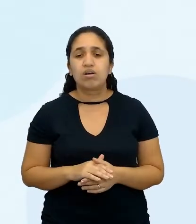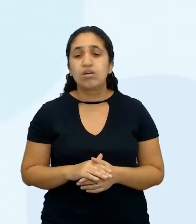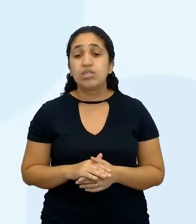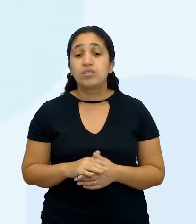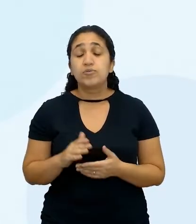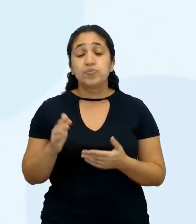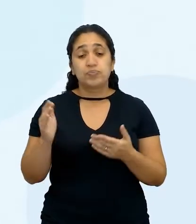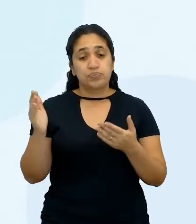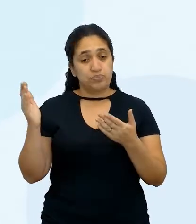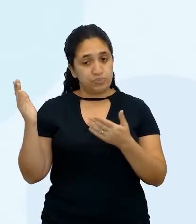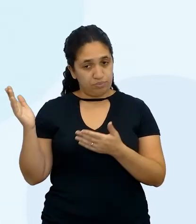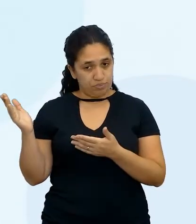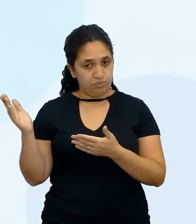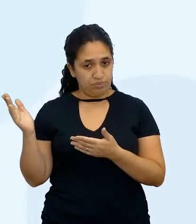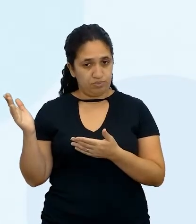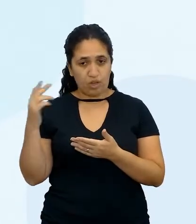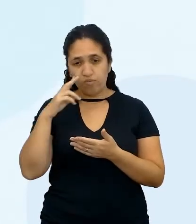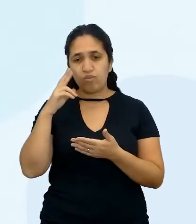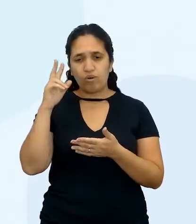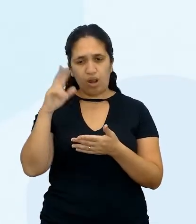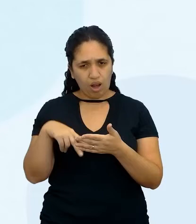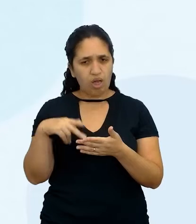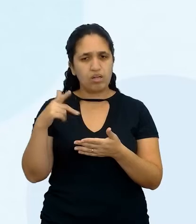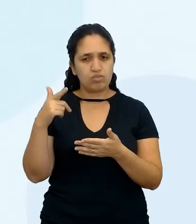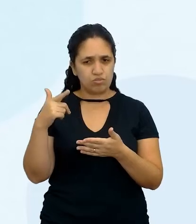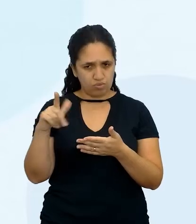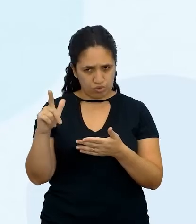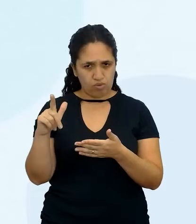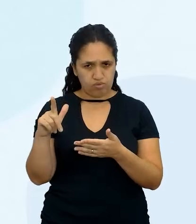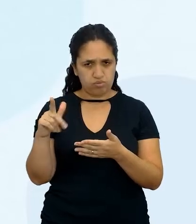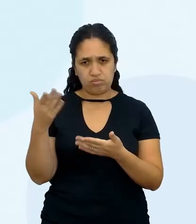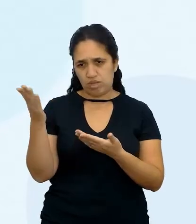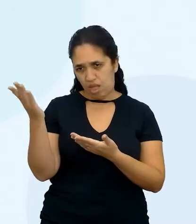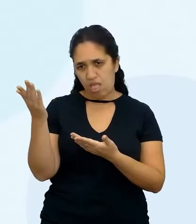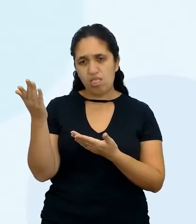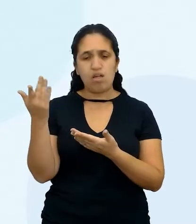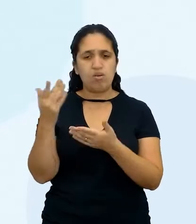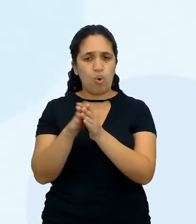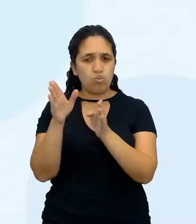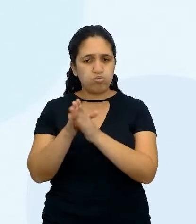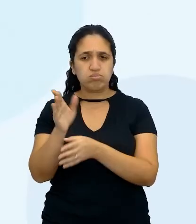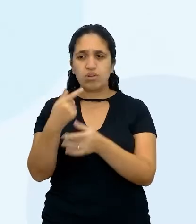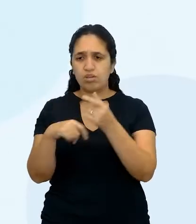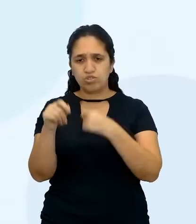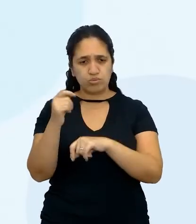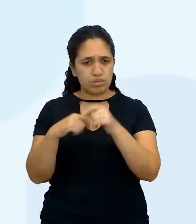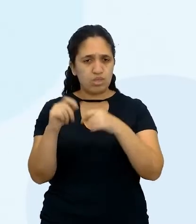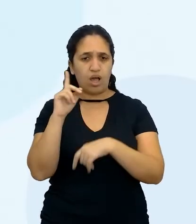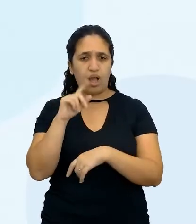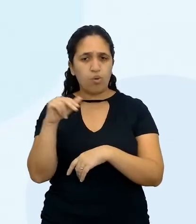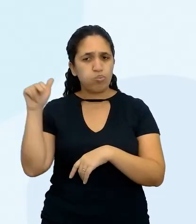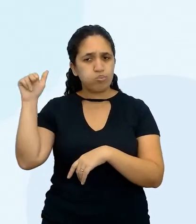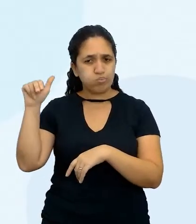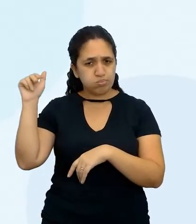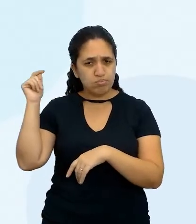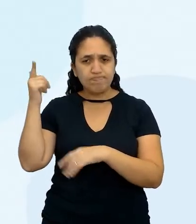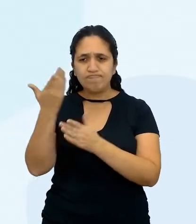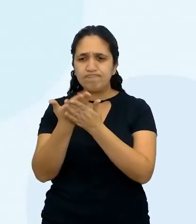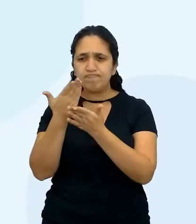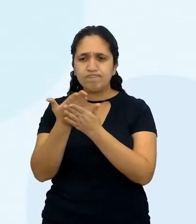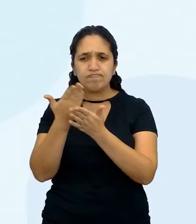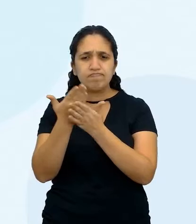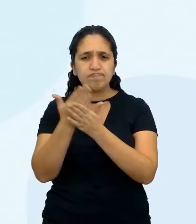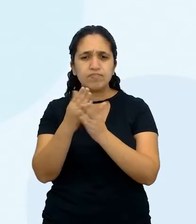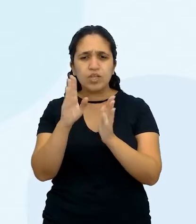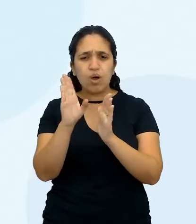Então, olha só, eu vou só reler a frase. Foi um consultor administrativo norte-americano que realizou estudos conduzindo